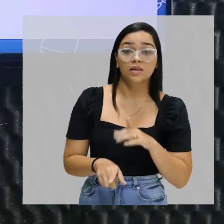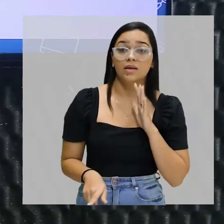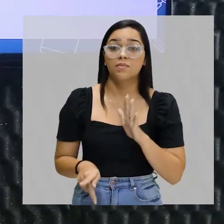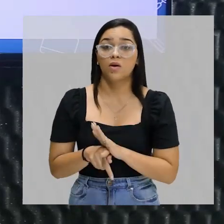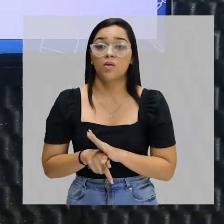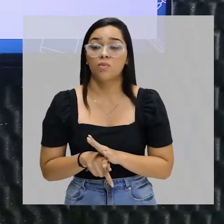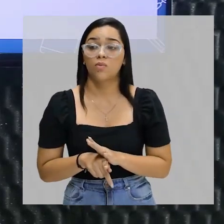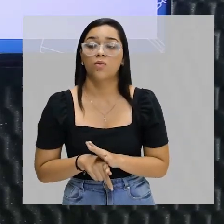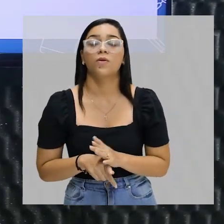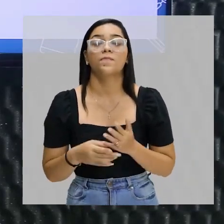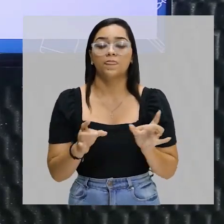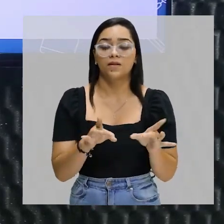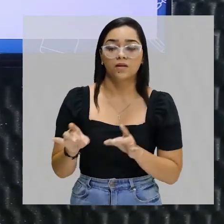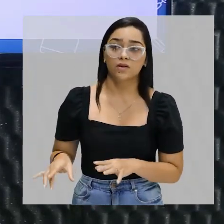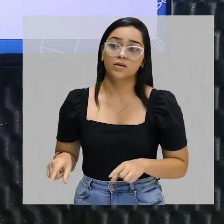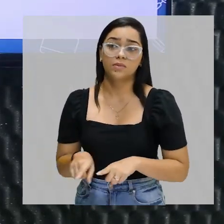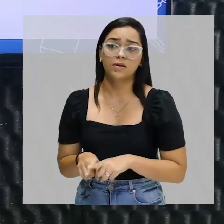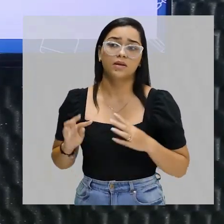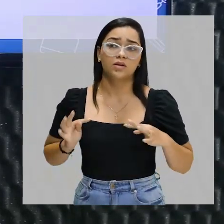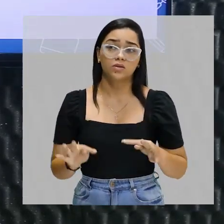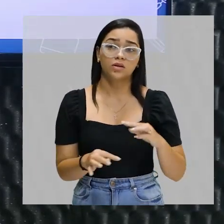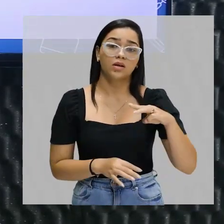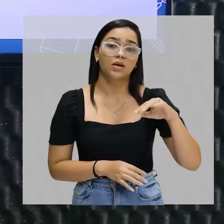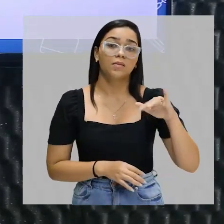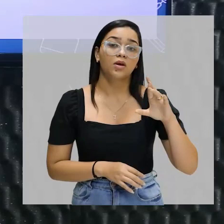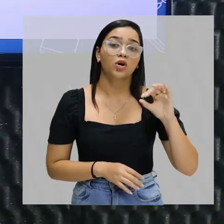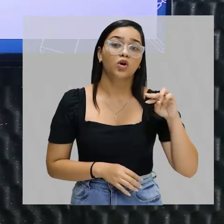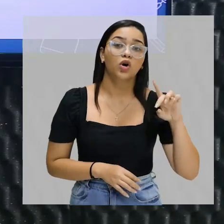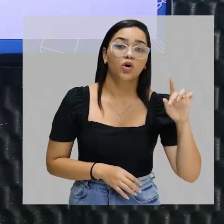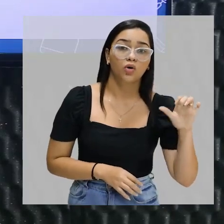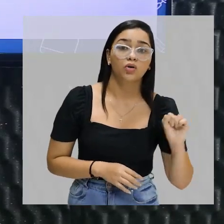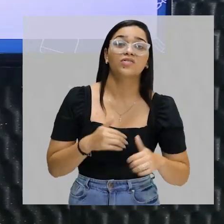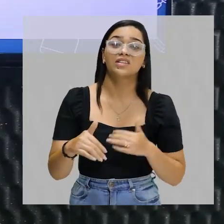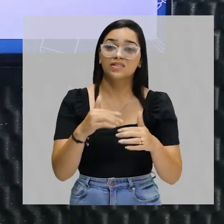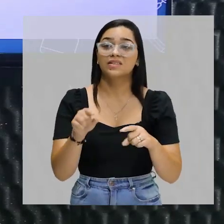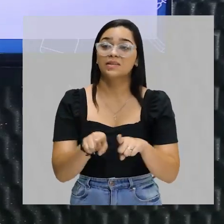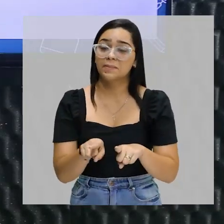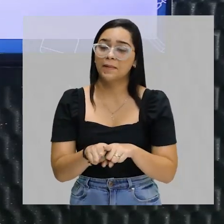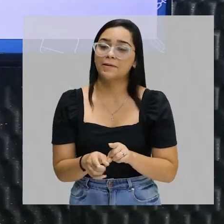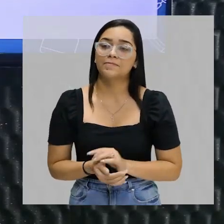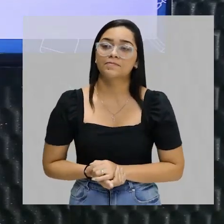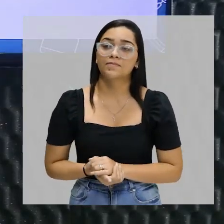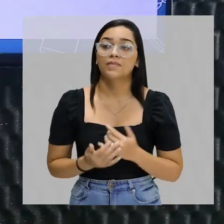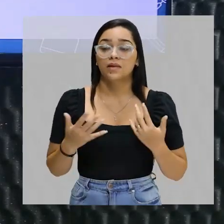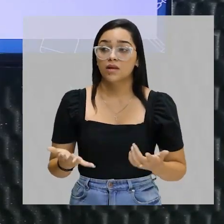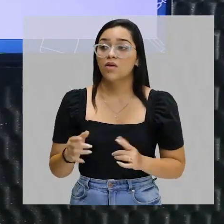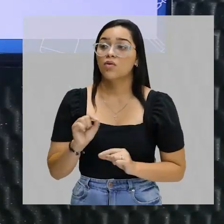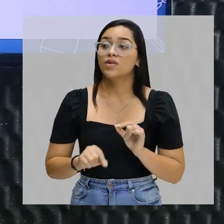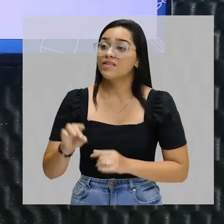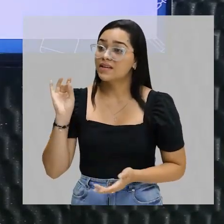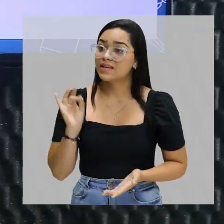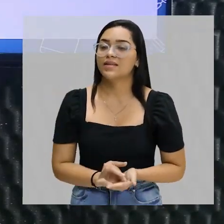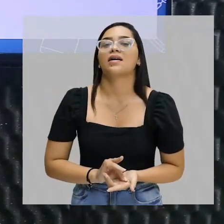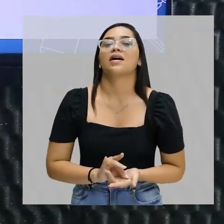para o mercado consumidor né posso te dizer tecnologia por exemplo micro-ondas por exemplo tá galera foi desenvolvido também nessa época então aqui é